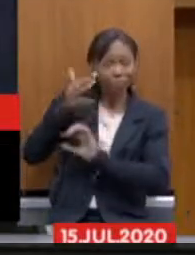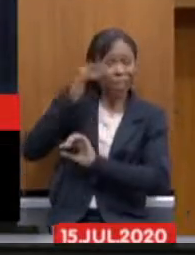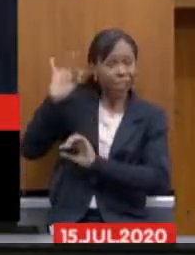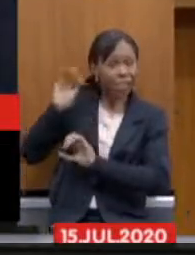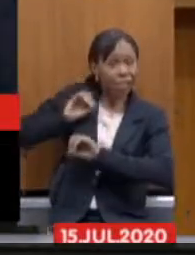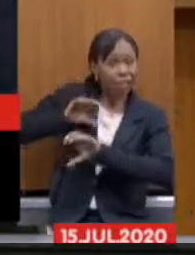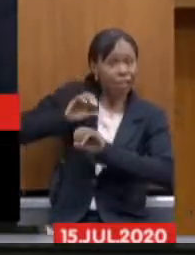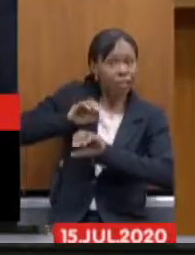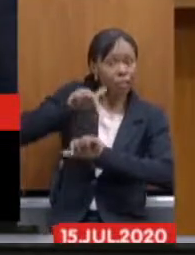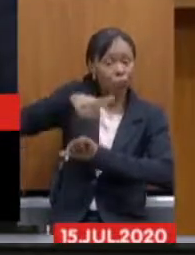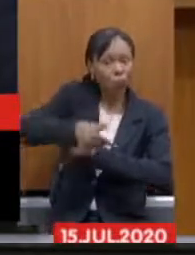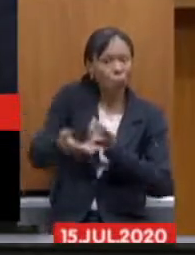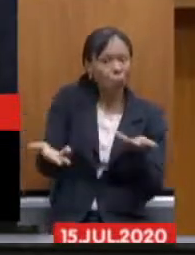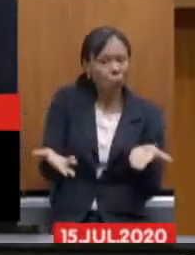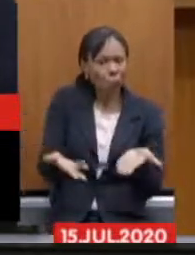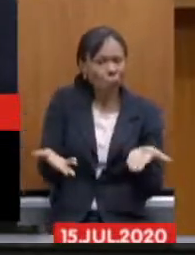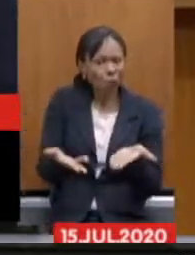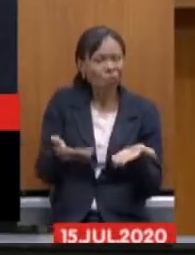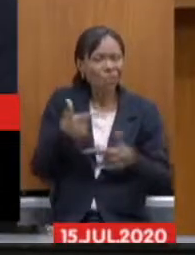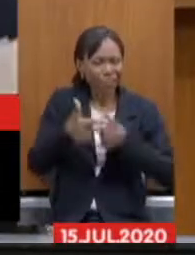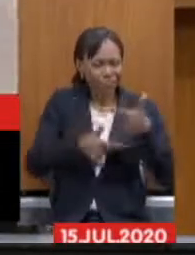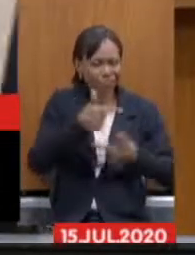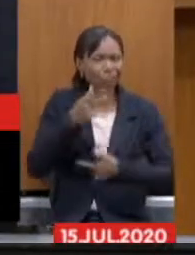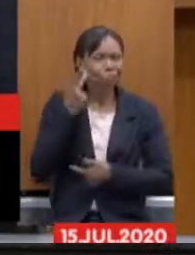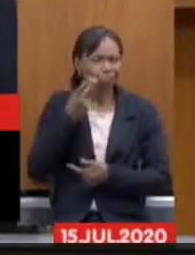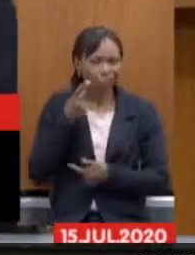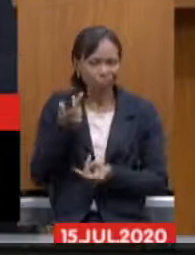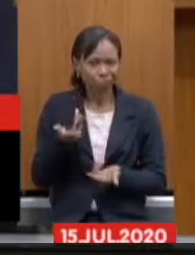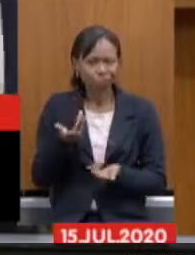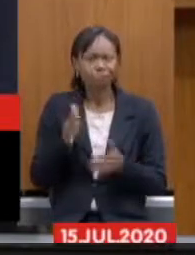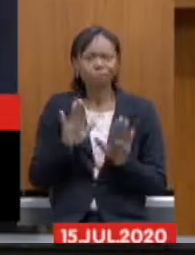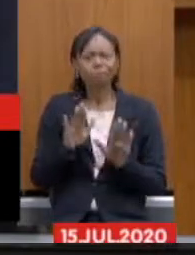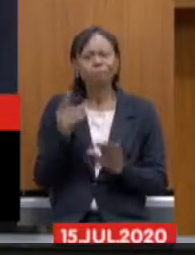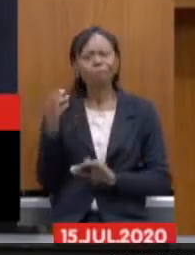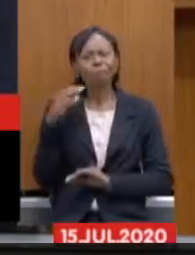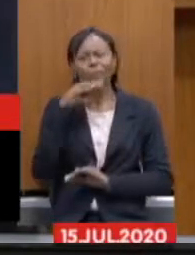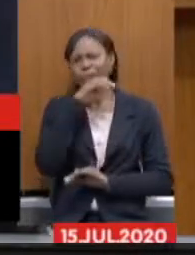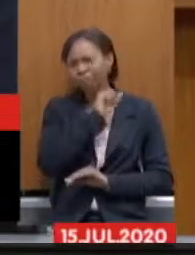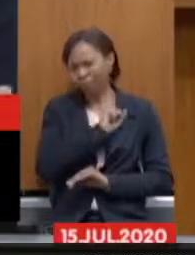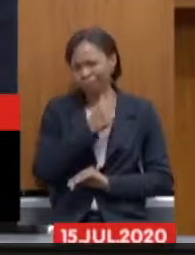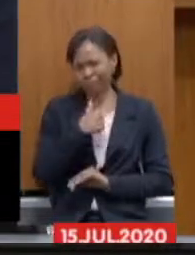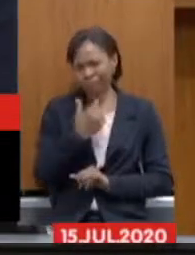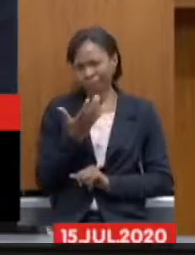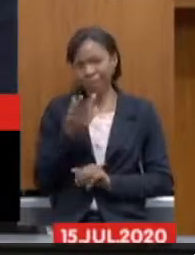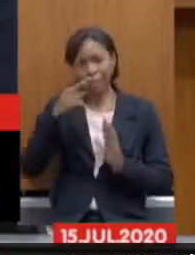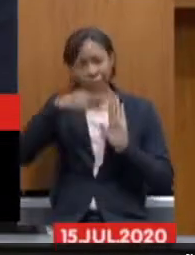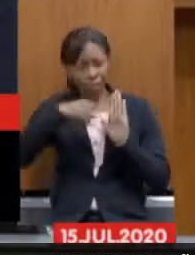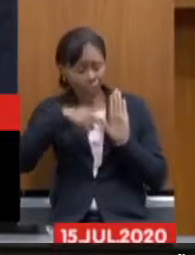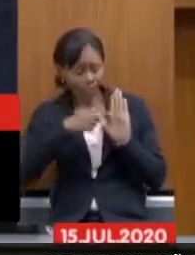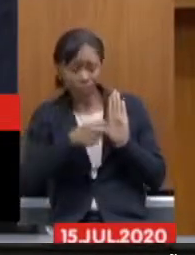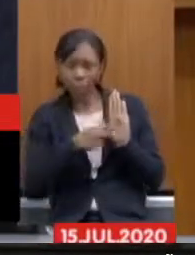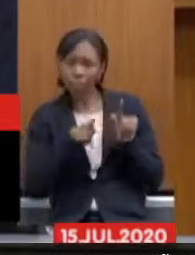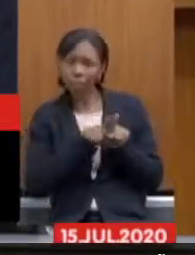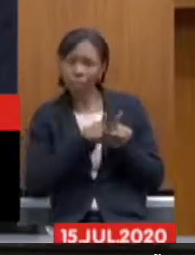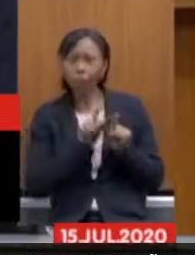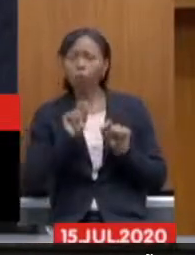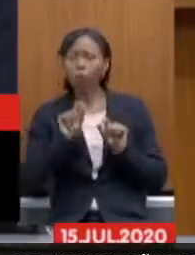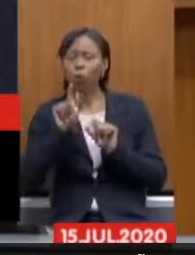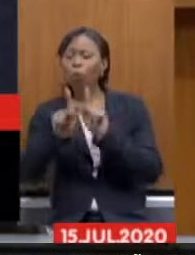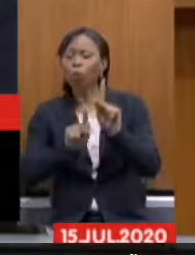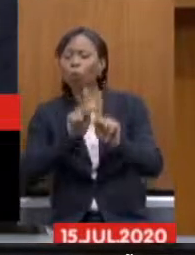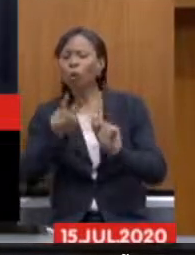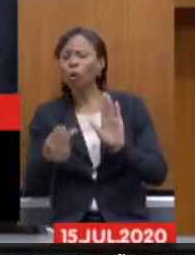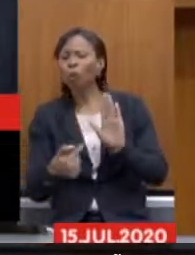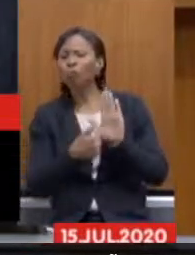na nossa atividade parlamentar mas eu gostaria rapidamente deu para cristiane silveira de ler também o que o povo está dizendo aqui